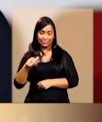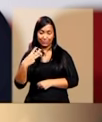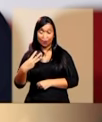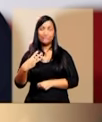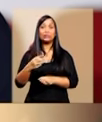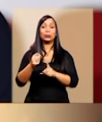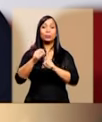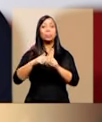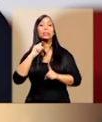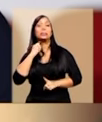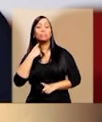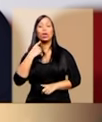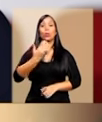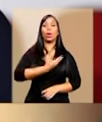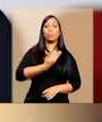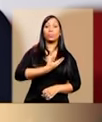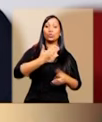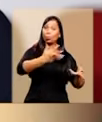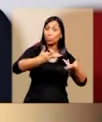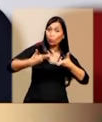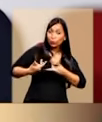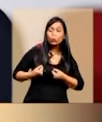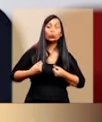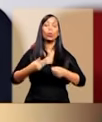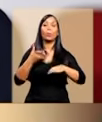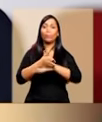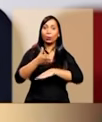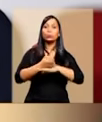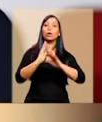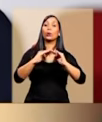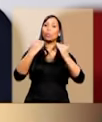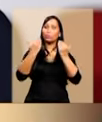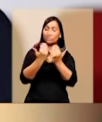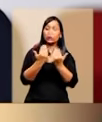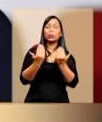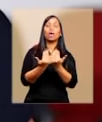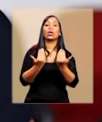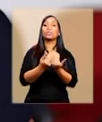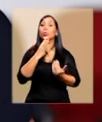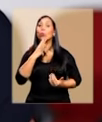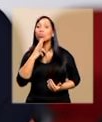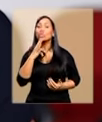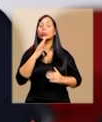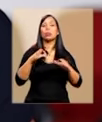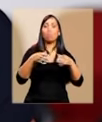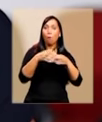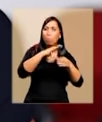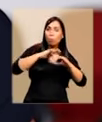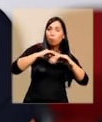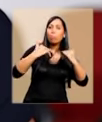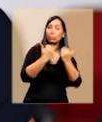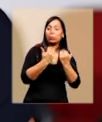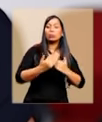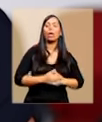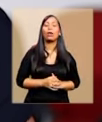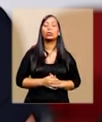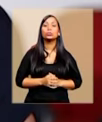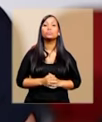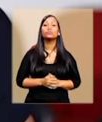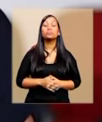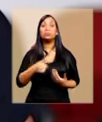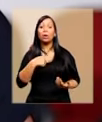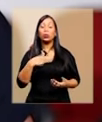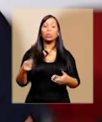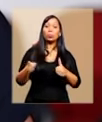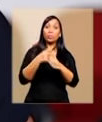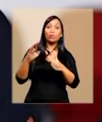em maio, quando um amigo me convidou para participar da comunidade Mar Adentro, para conhecer a comunidade Mar Adentro. Logo